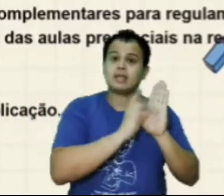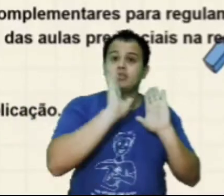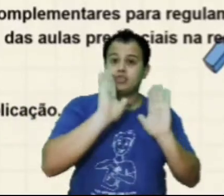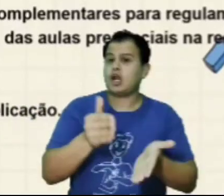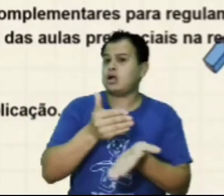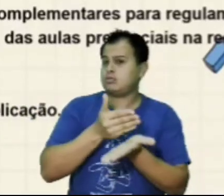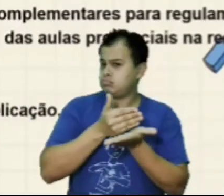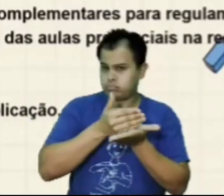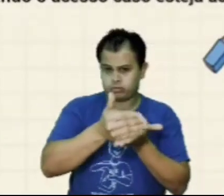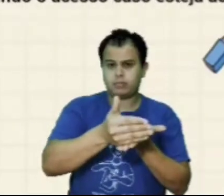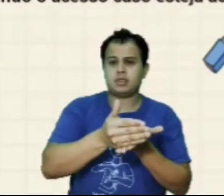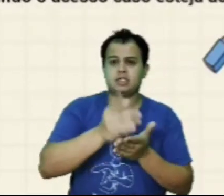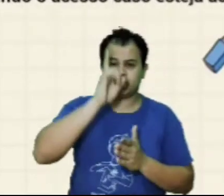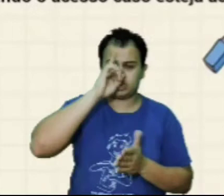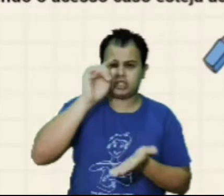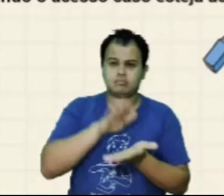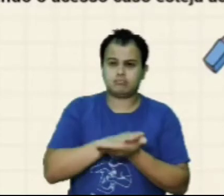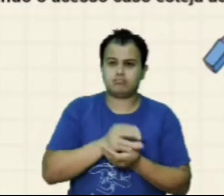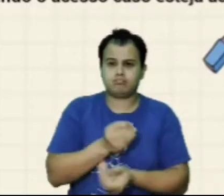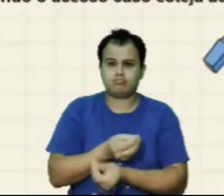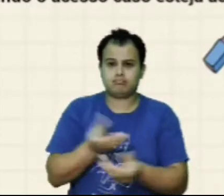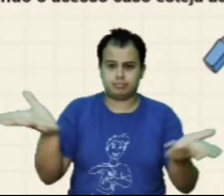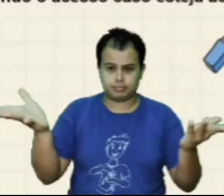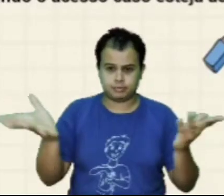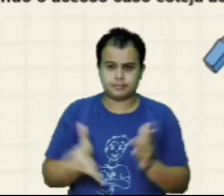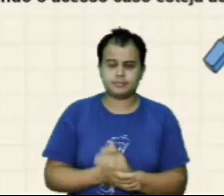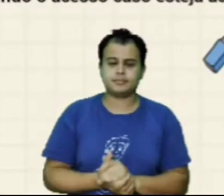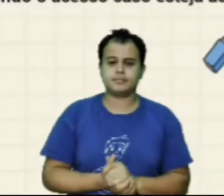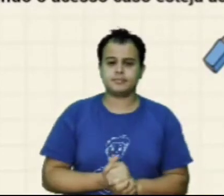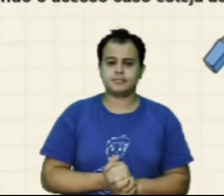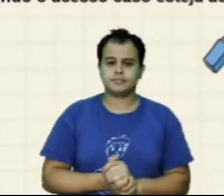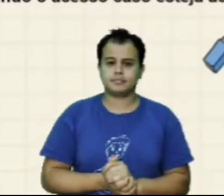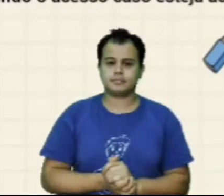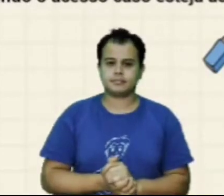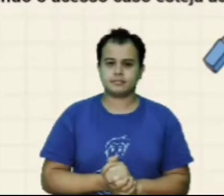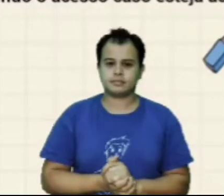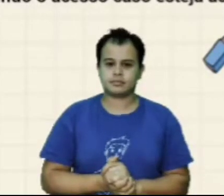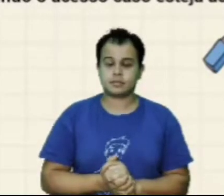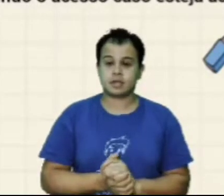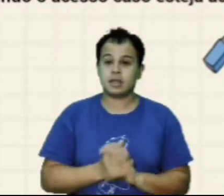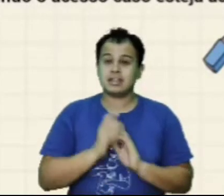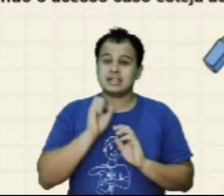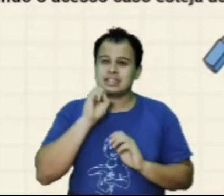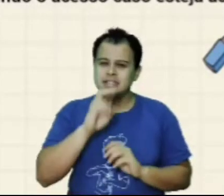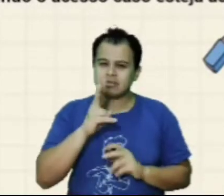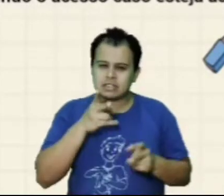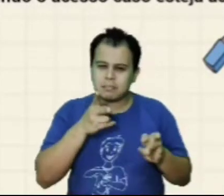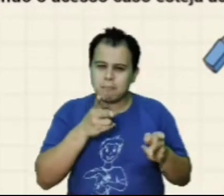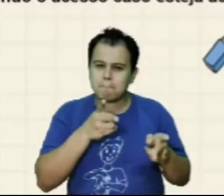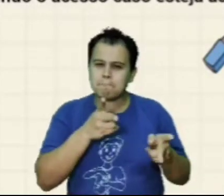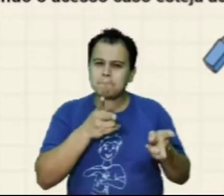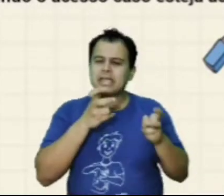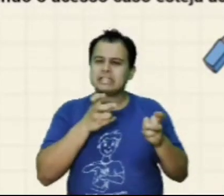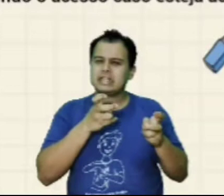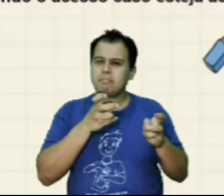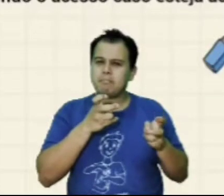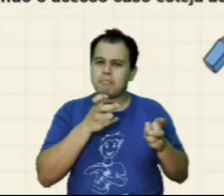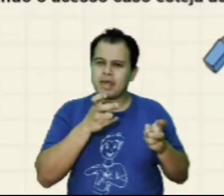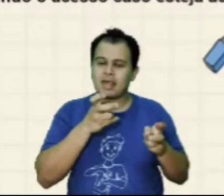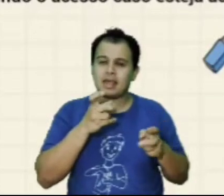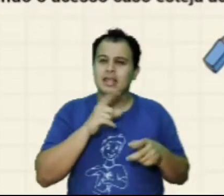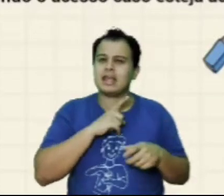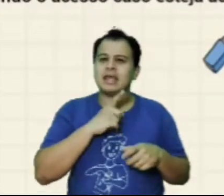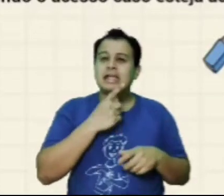publicação. E aí o artigo 5º. Na verdade, se vocês analisarem o que está dizendo, não vai